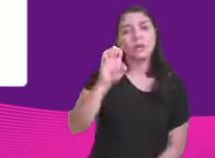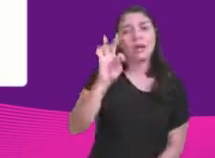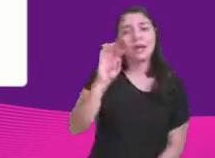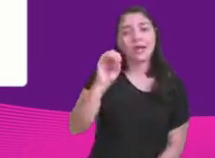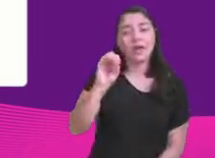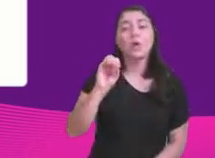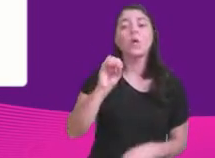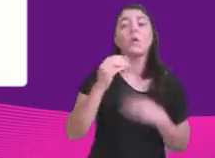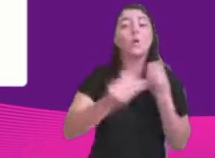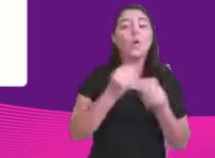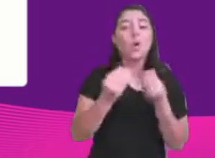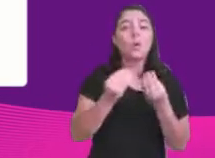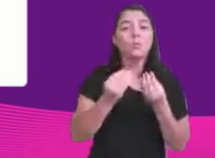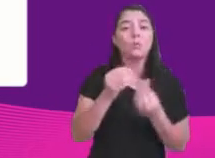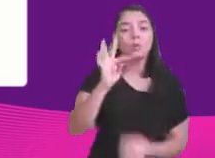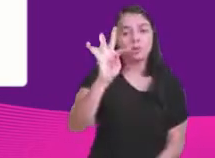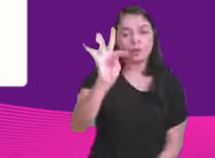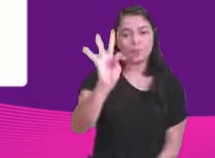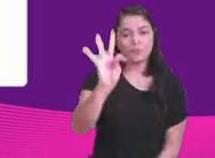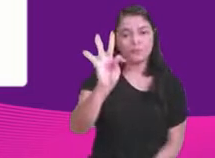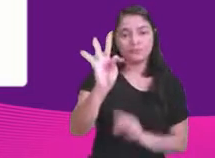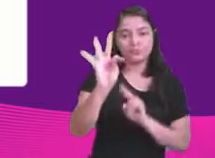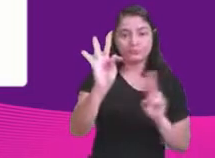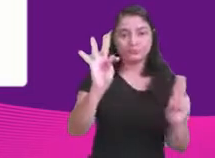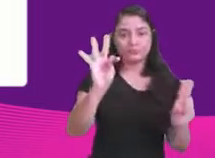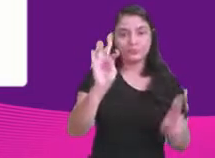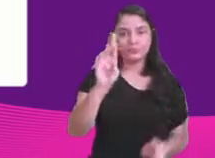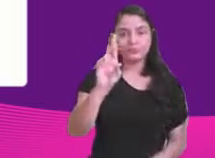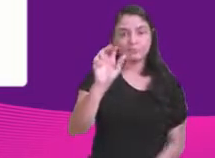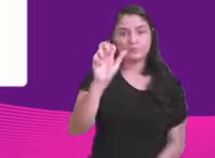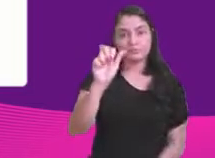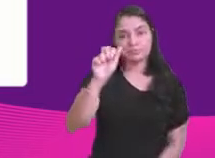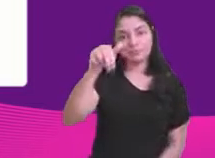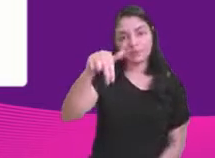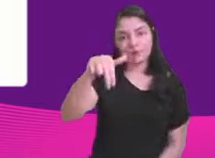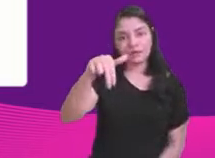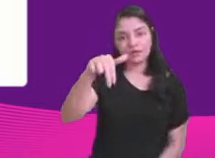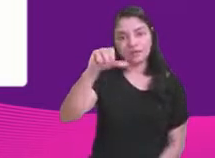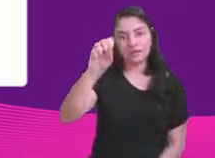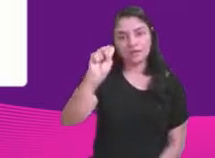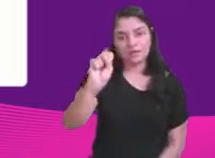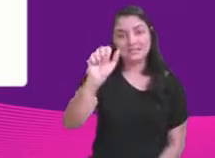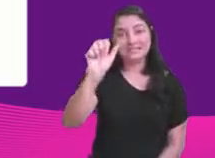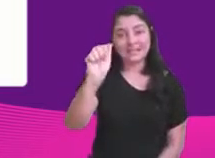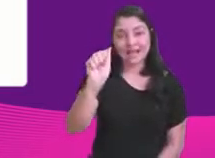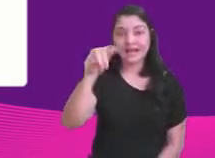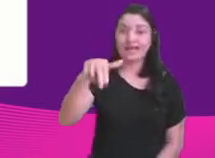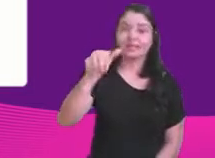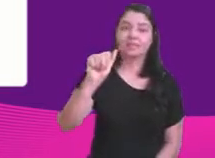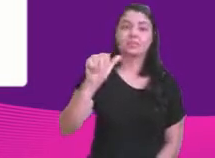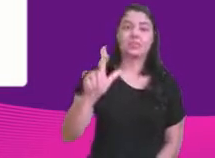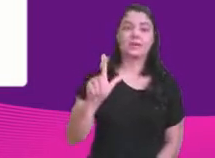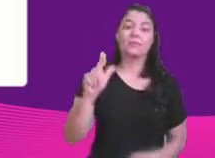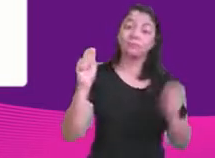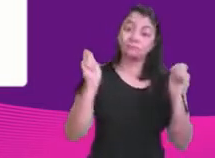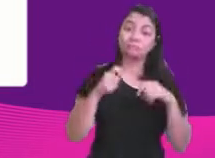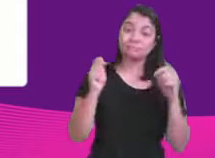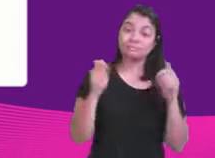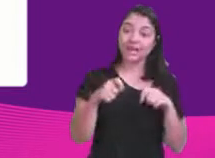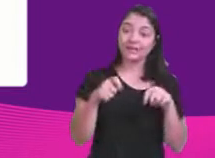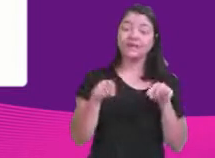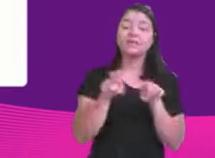transanal. E, de uma forma surpreendente, uma vez que essa técnica foi iniciada, lá por volta